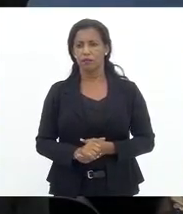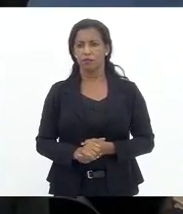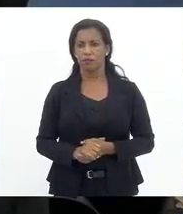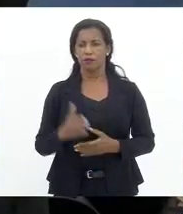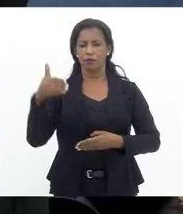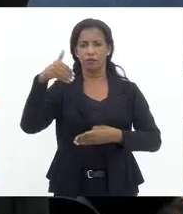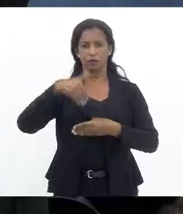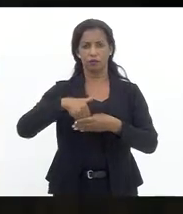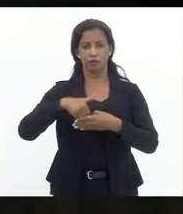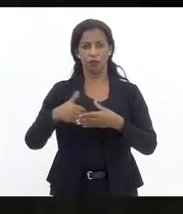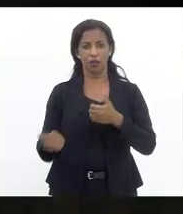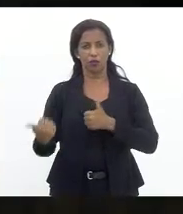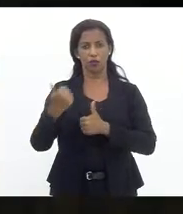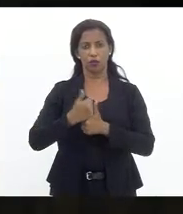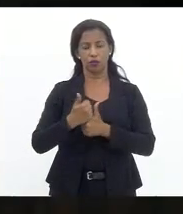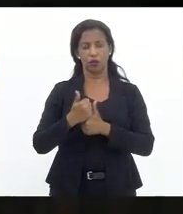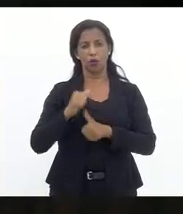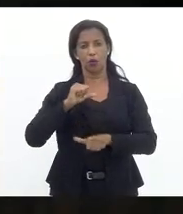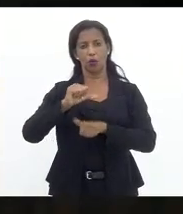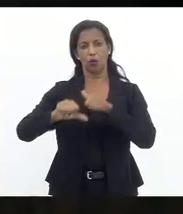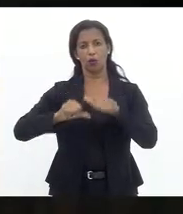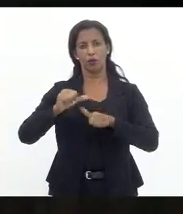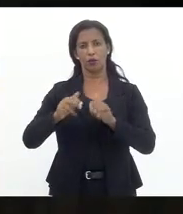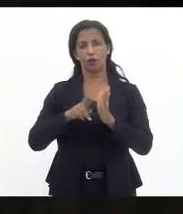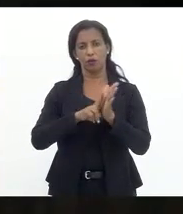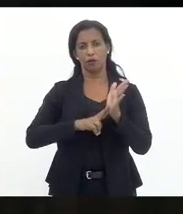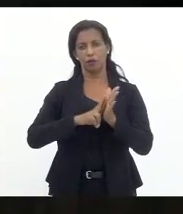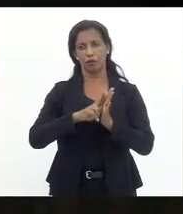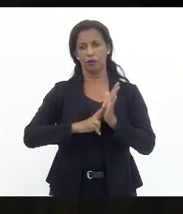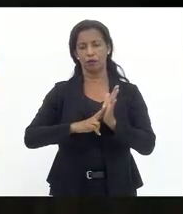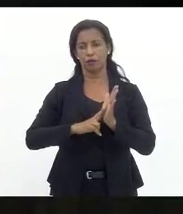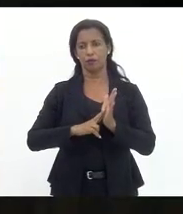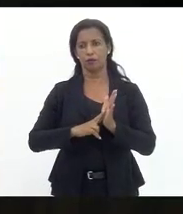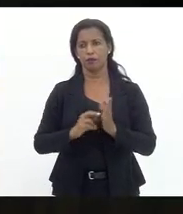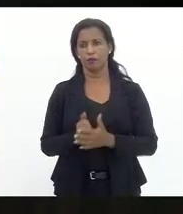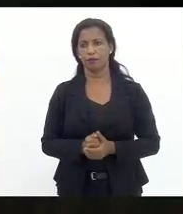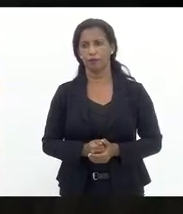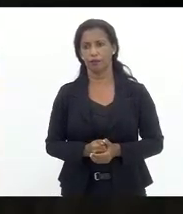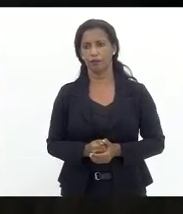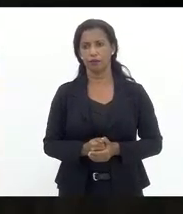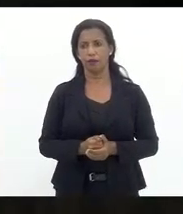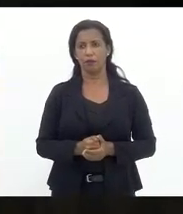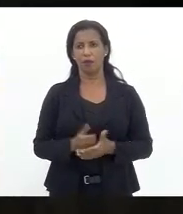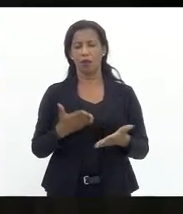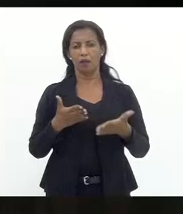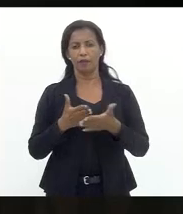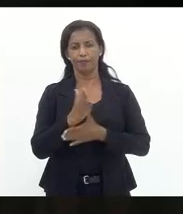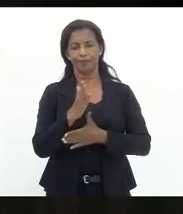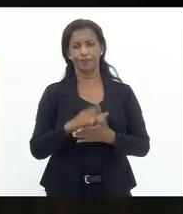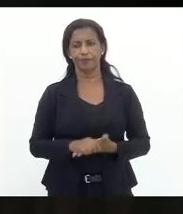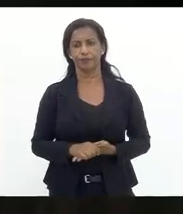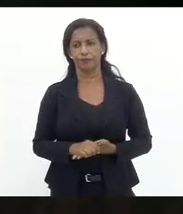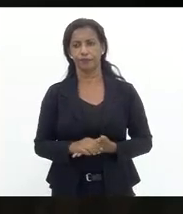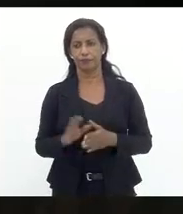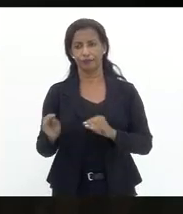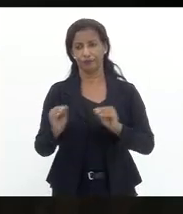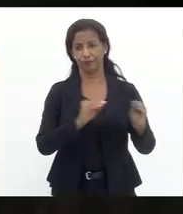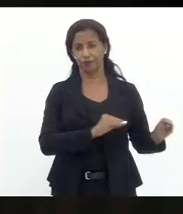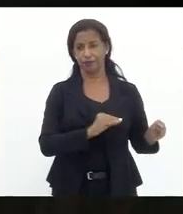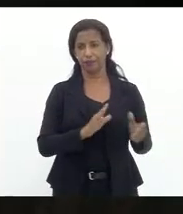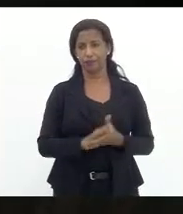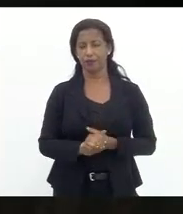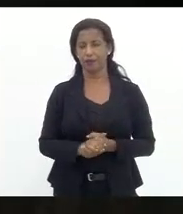Em votação substitutivo com forma final de redação da Comissão de Constituição e Justiça. Senhores que aprovam, permaneçam como estão. Aprovado. Vai a